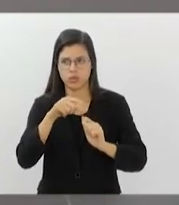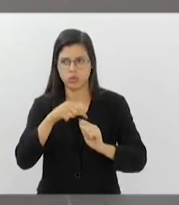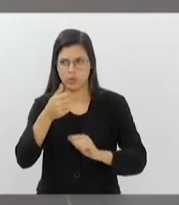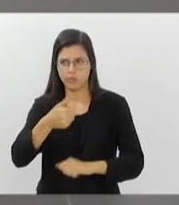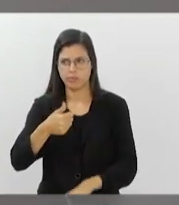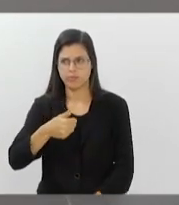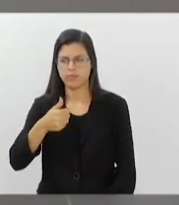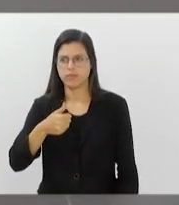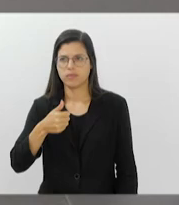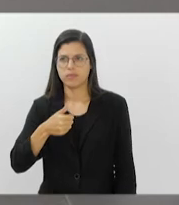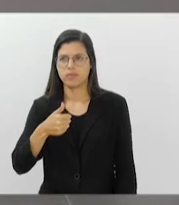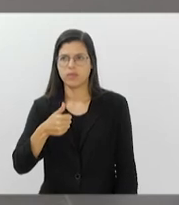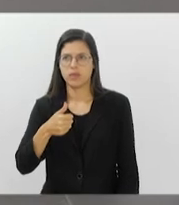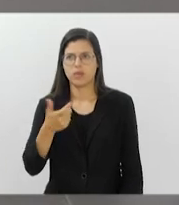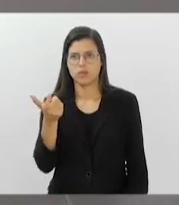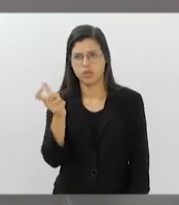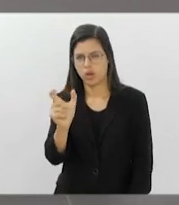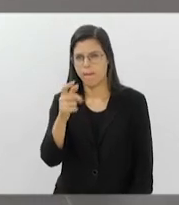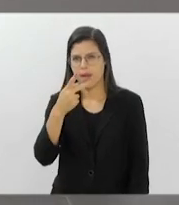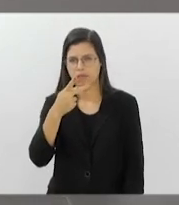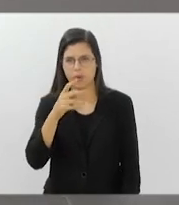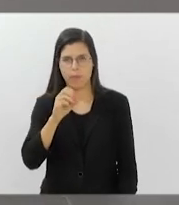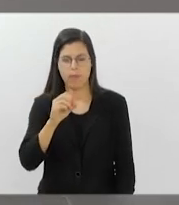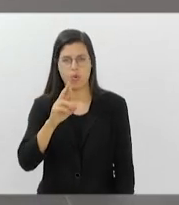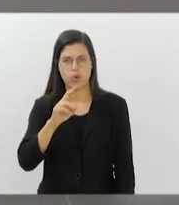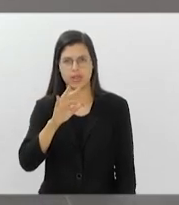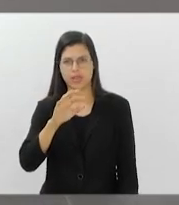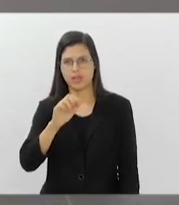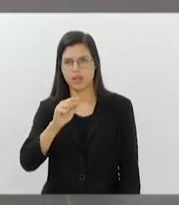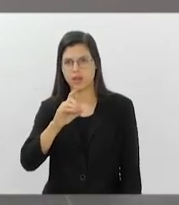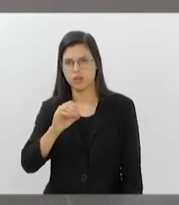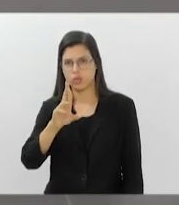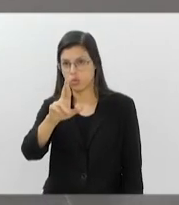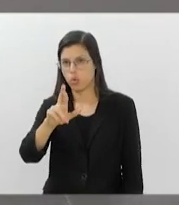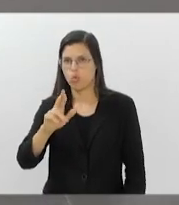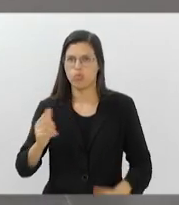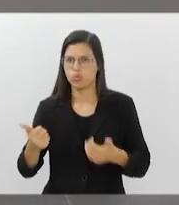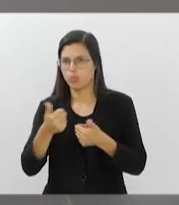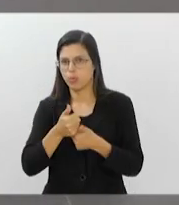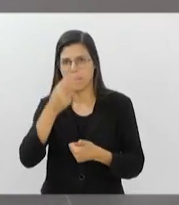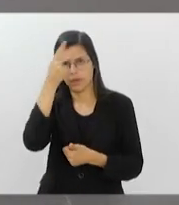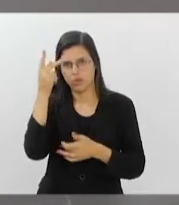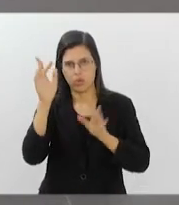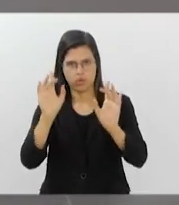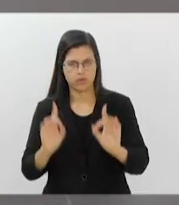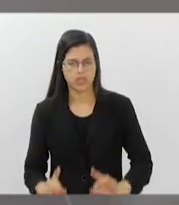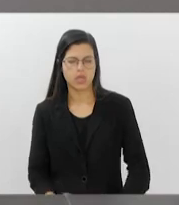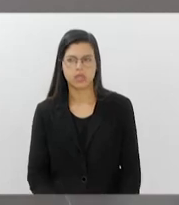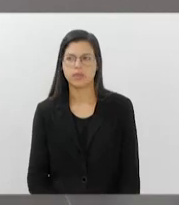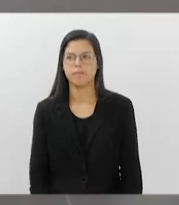tirando, em vez de ser portadores de deficiência física, pessoas com deficiência.